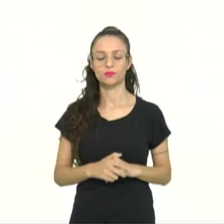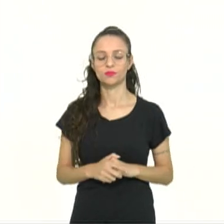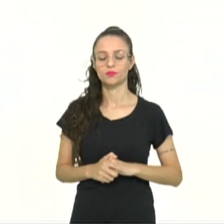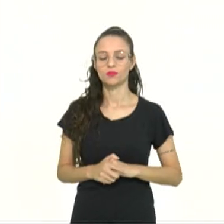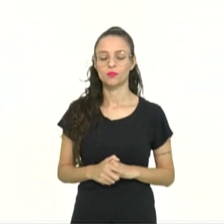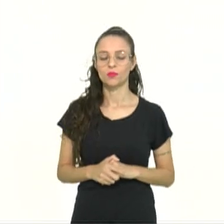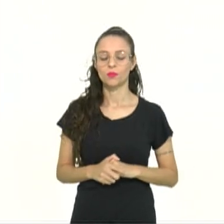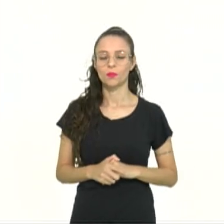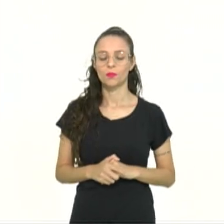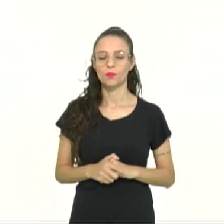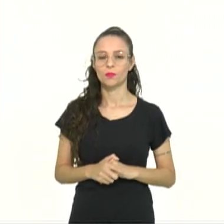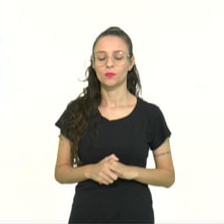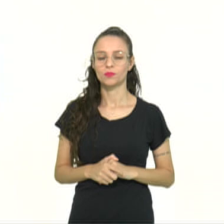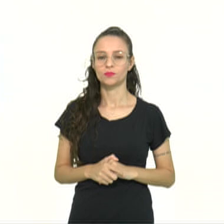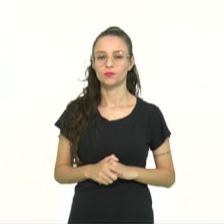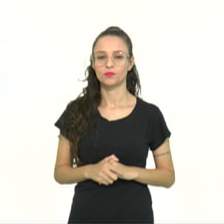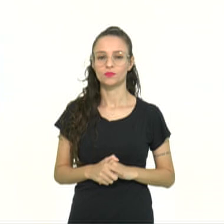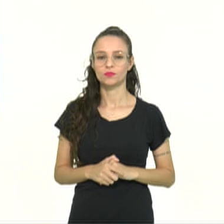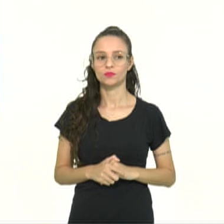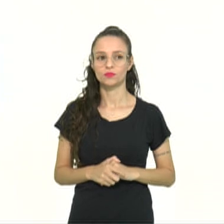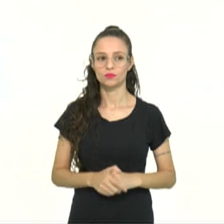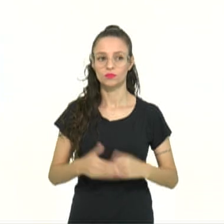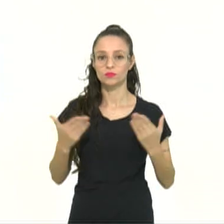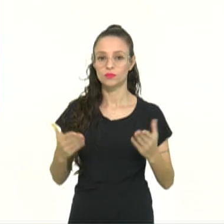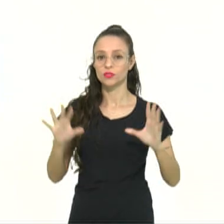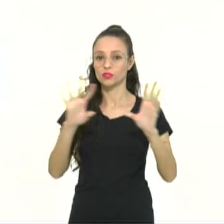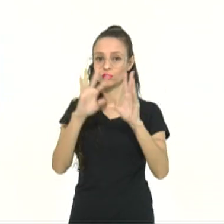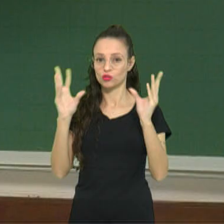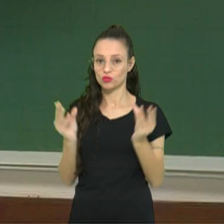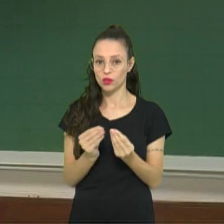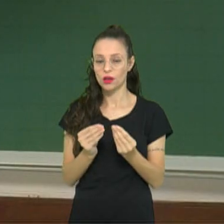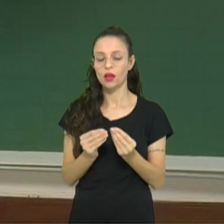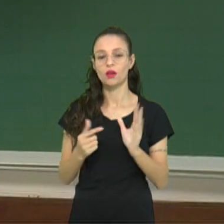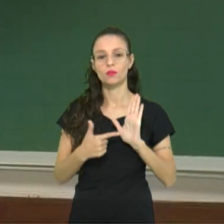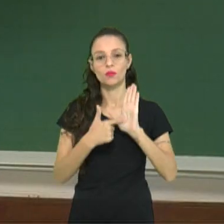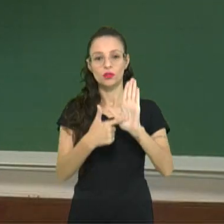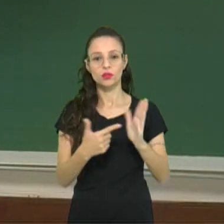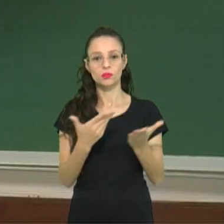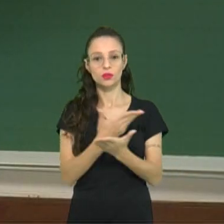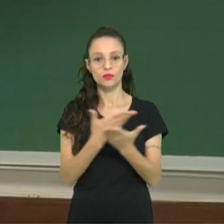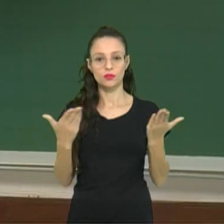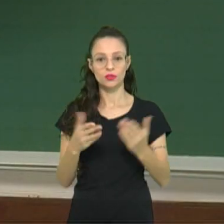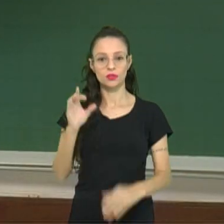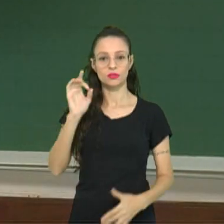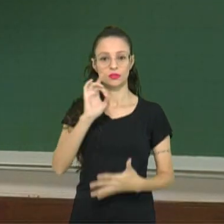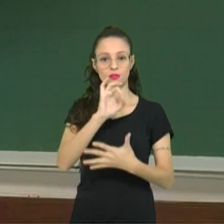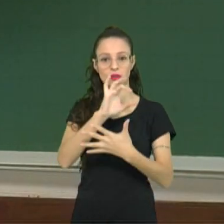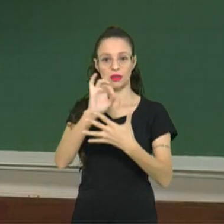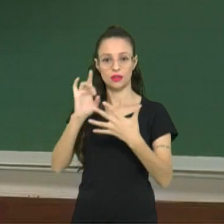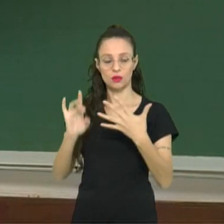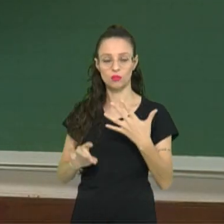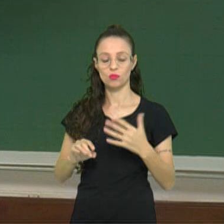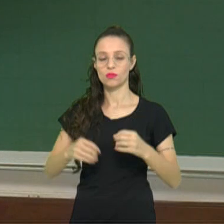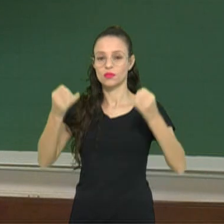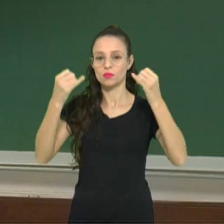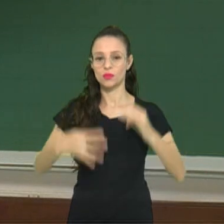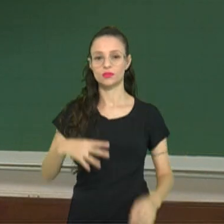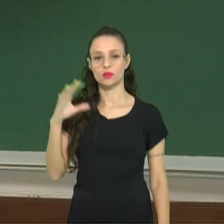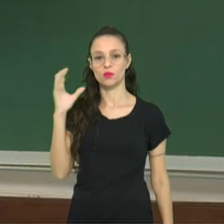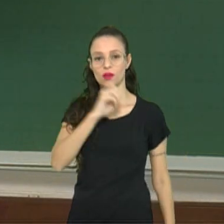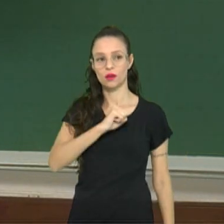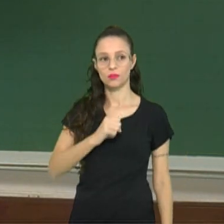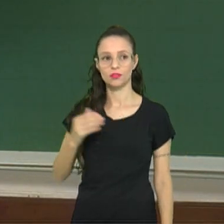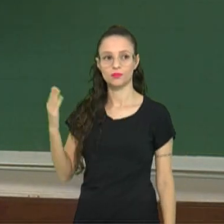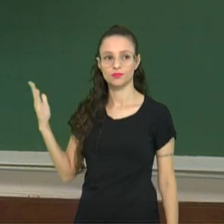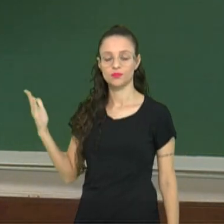até. De um modo geral, vou mostrar para vocês aqui cada um deles, fazendo uma explicaçãozinha rápida a respeito de cada